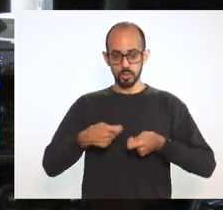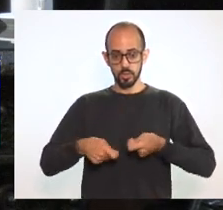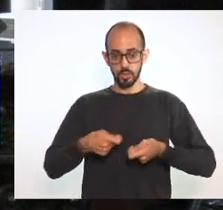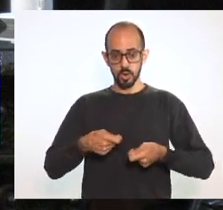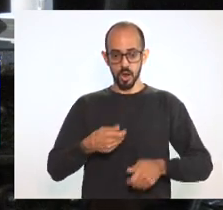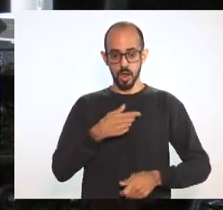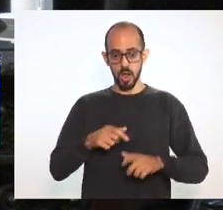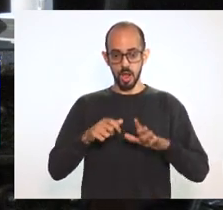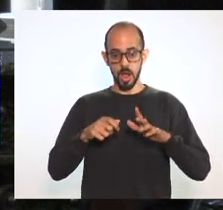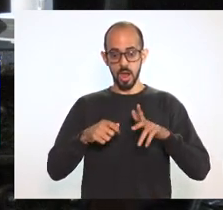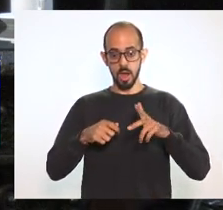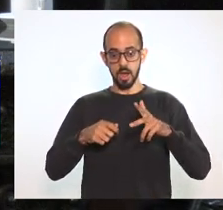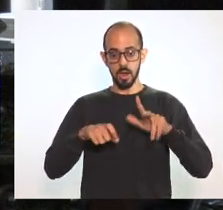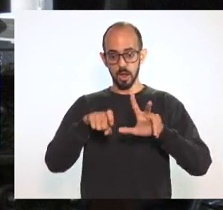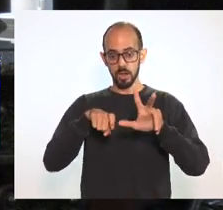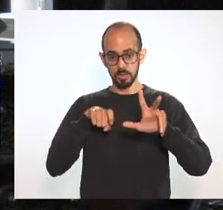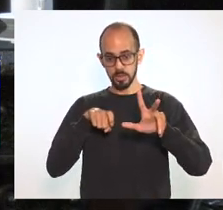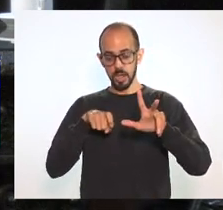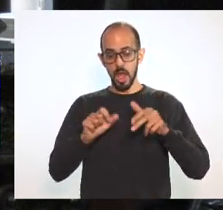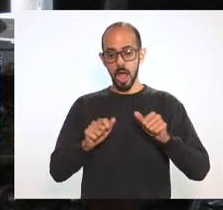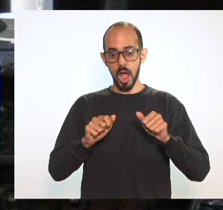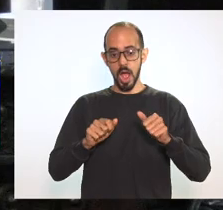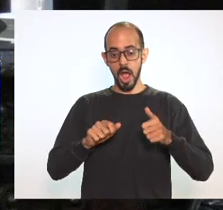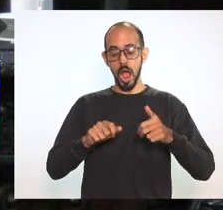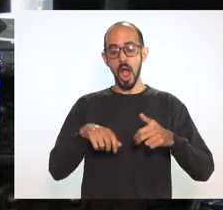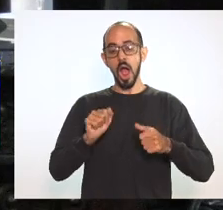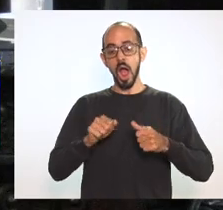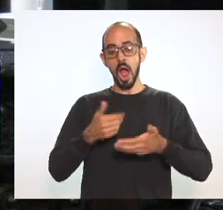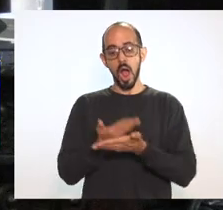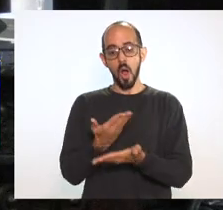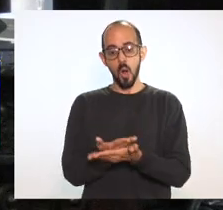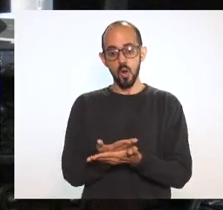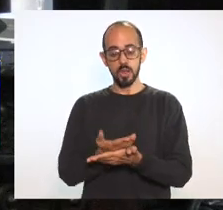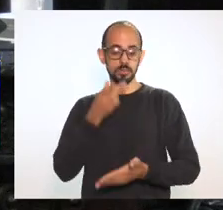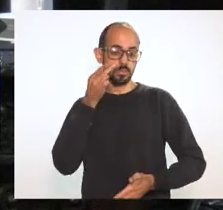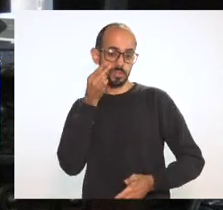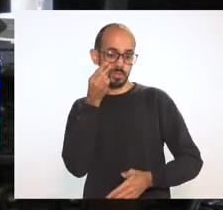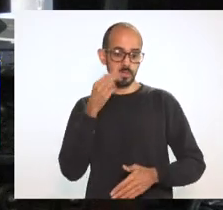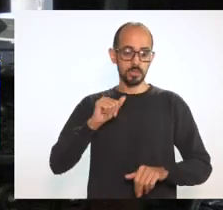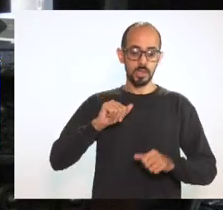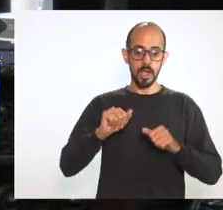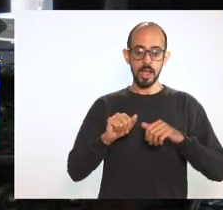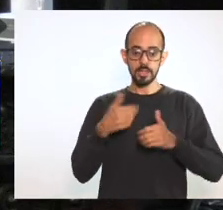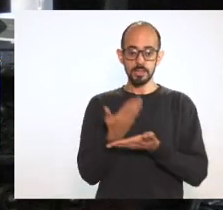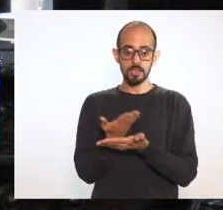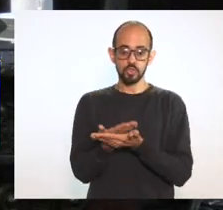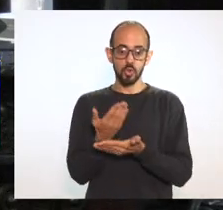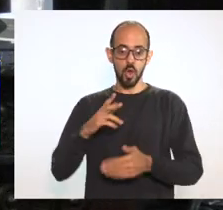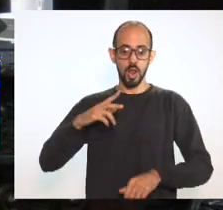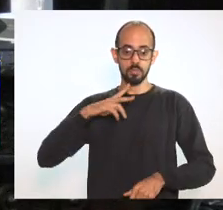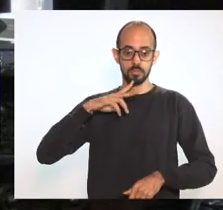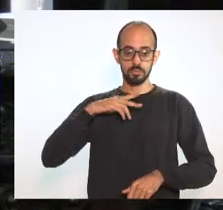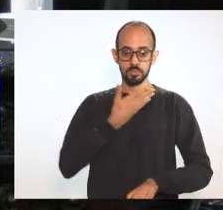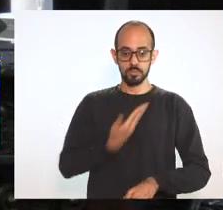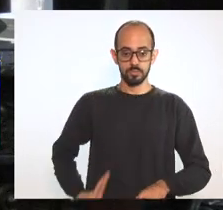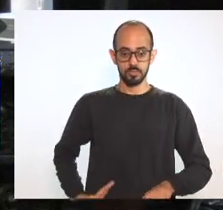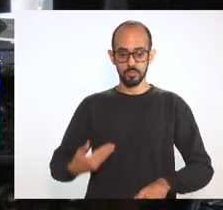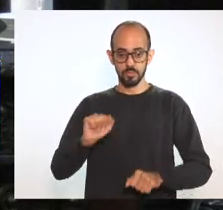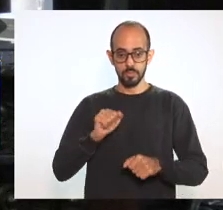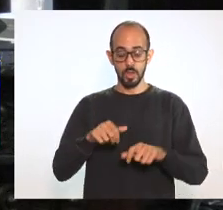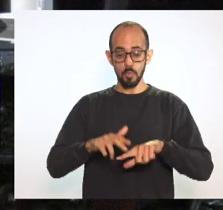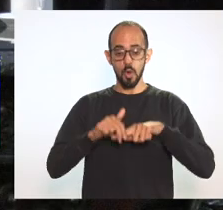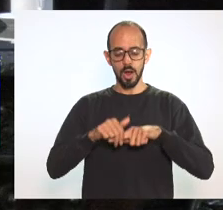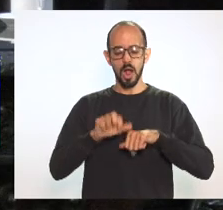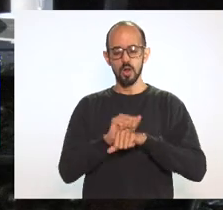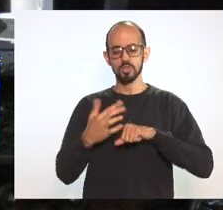com aulas presenciais, tanto na rede pública quanto na rede privada, como atividade essencial durante a vigência do plano de contingência do novo